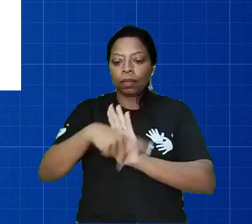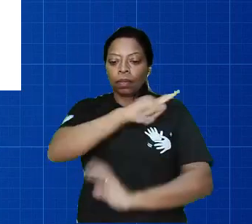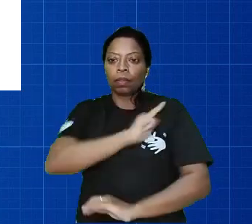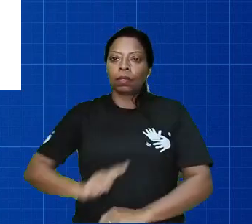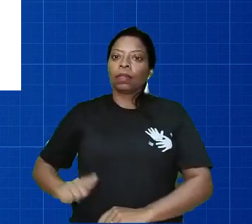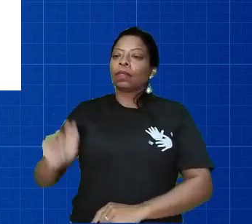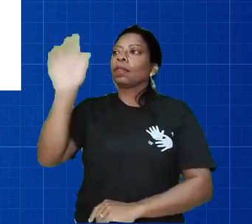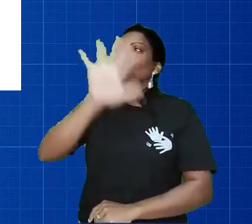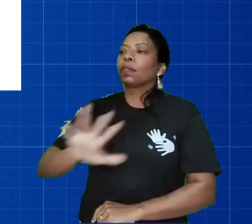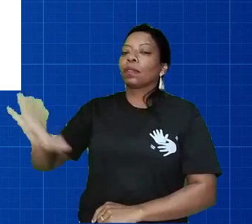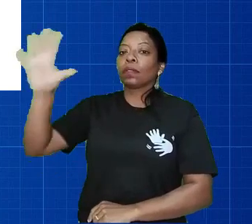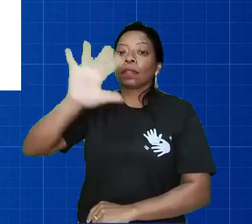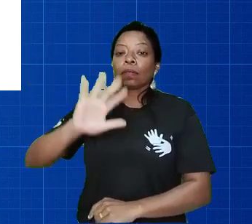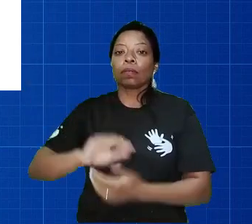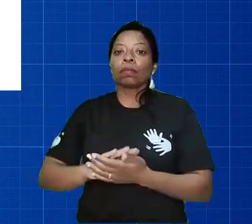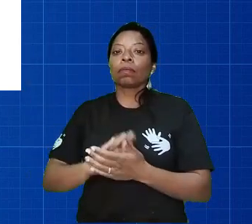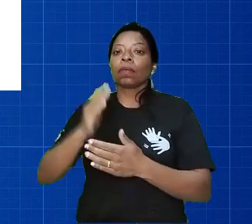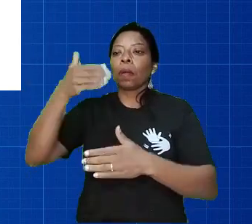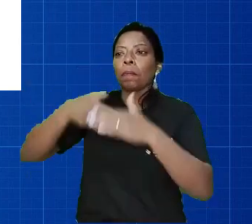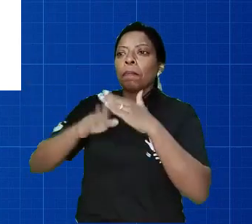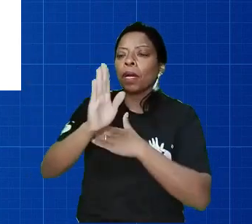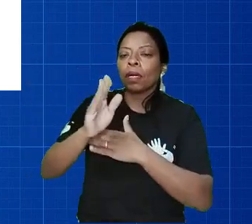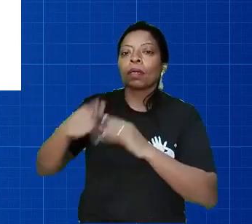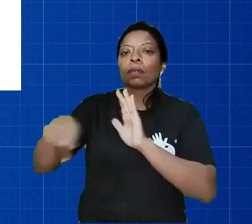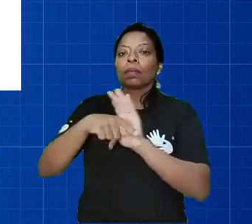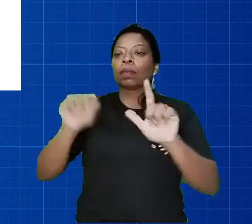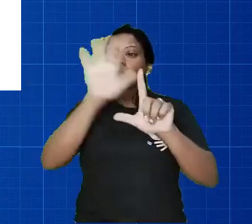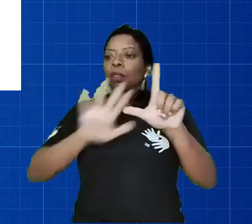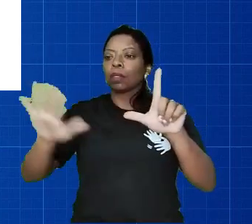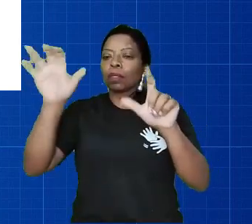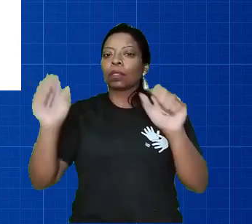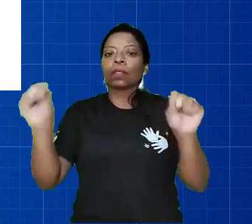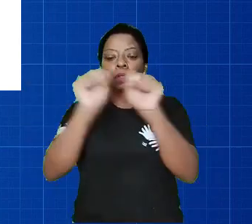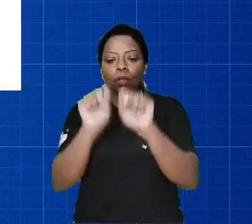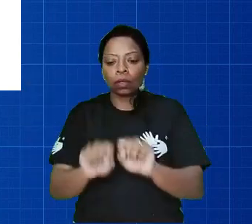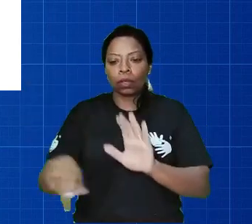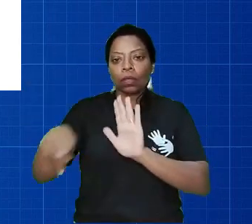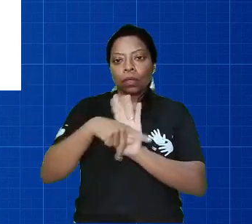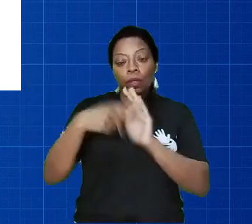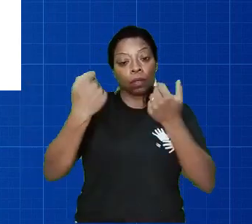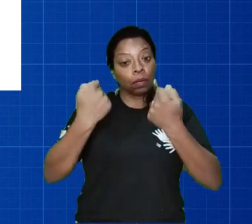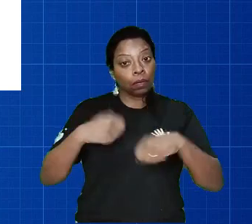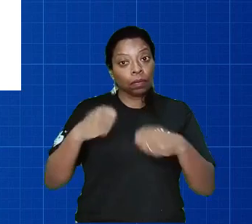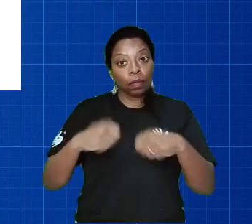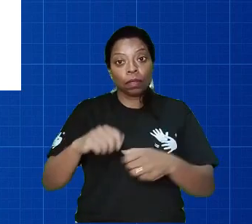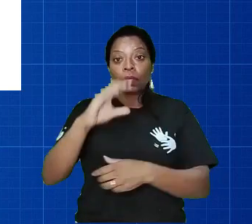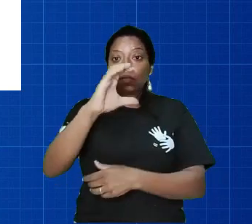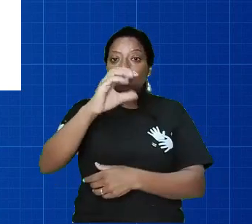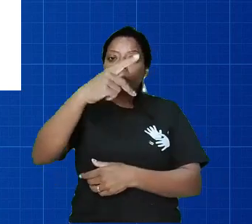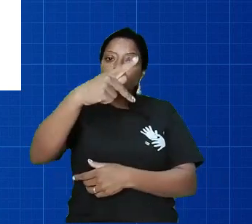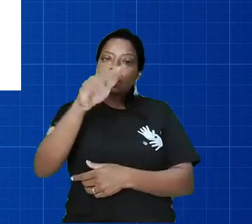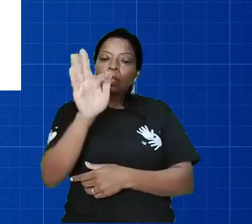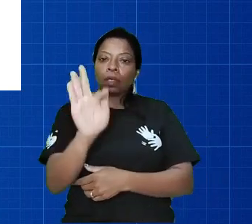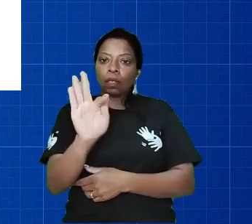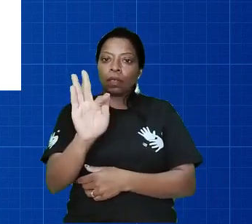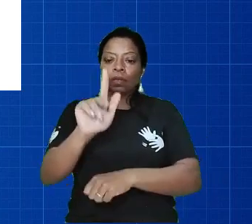Então, todos os acessos aos sistemas são realizados por meio sempre do CPF do gestor